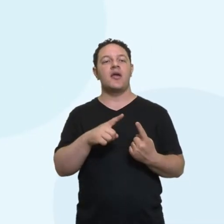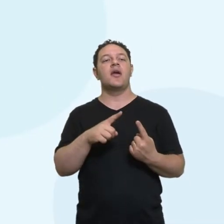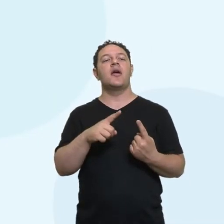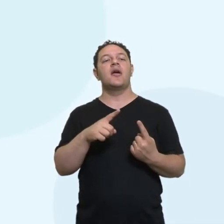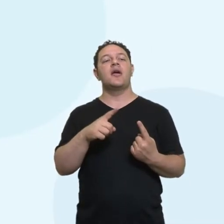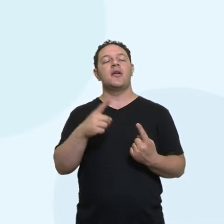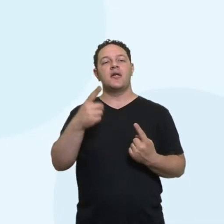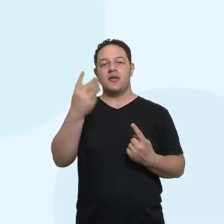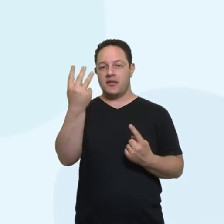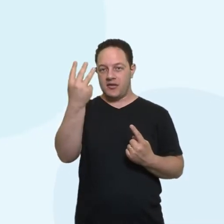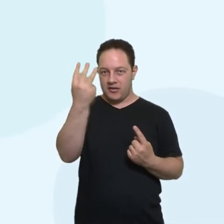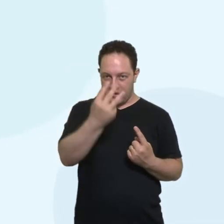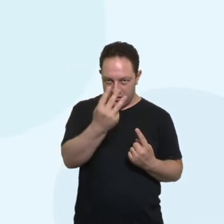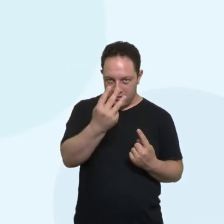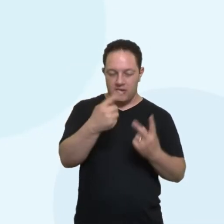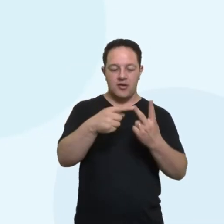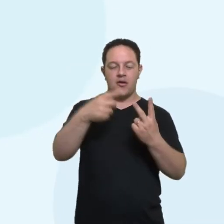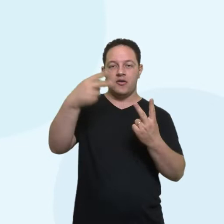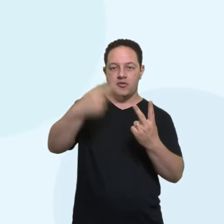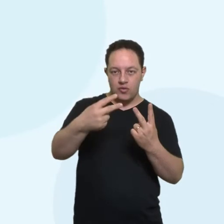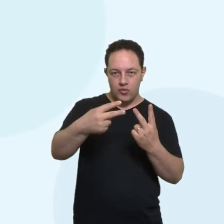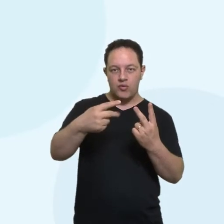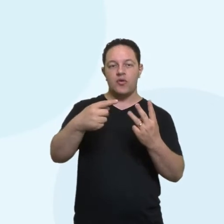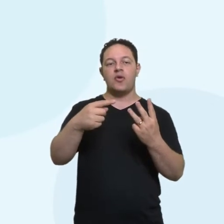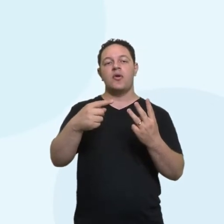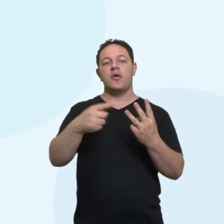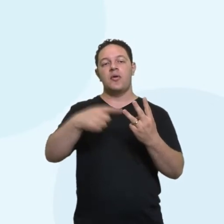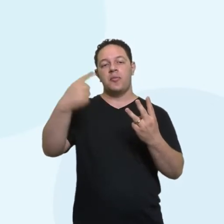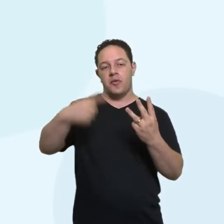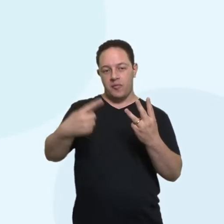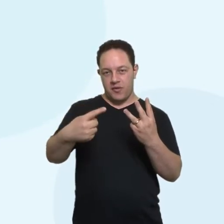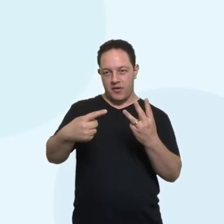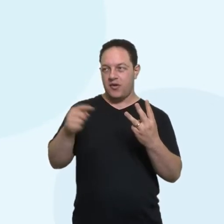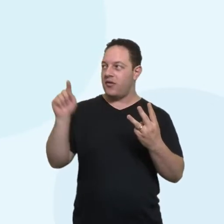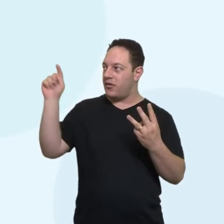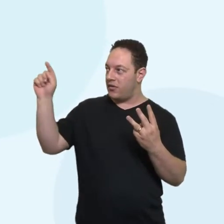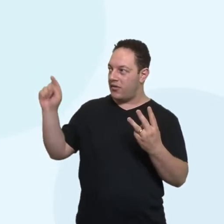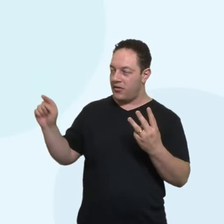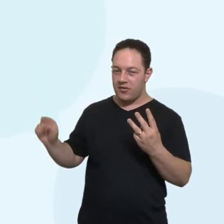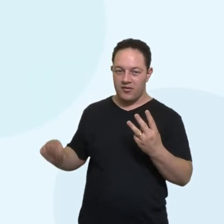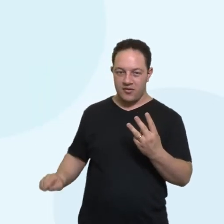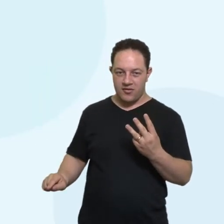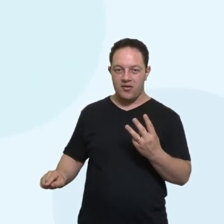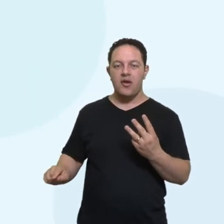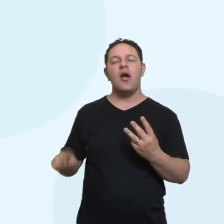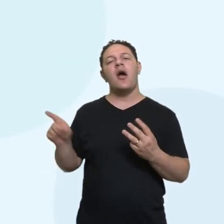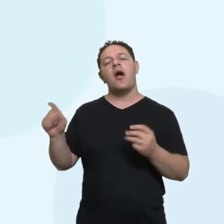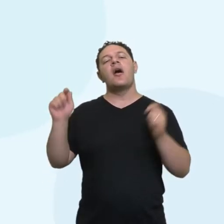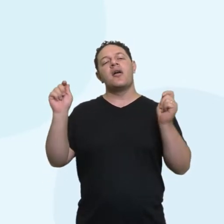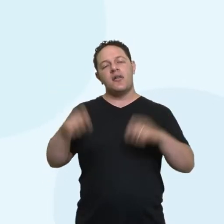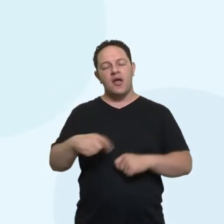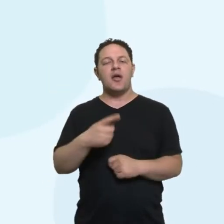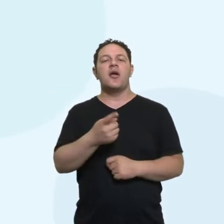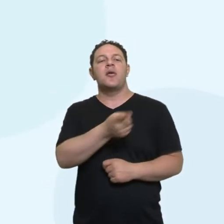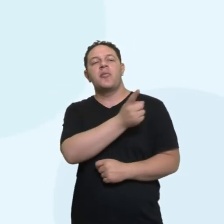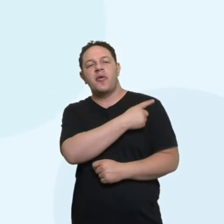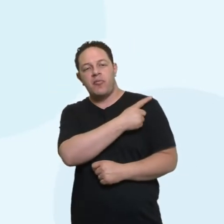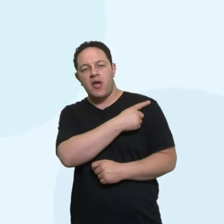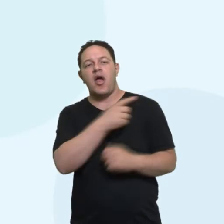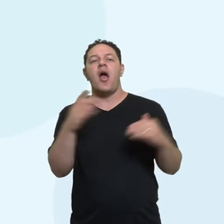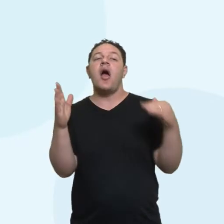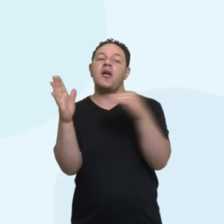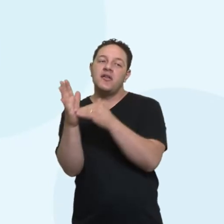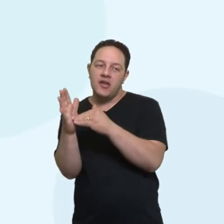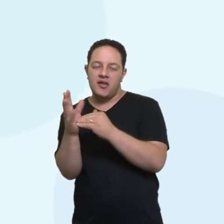e primeiro bimestre esse exemplo vai do 6º ao 9º mas poderia ser substituído como do primeiro da primeira série até a 3ª série